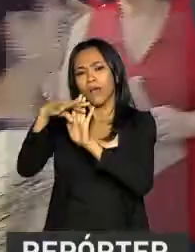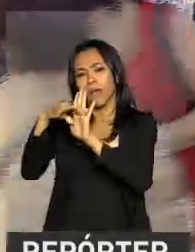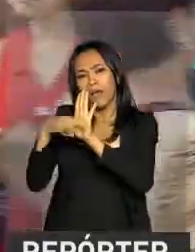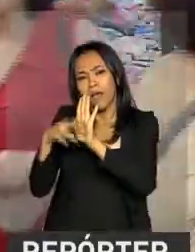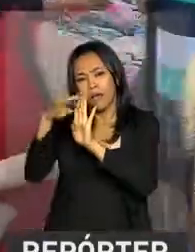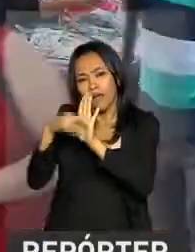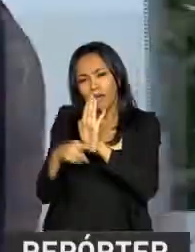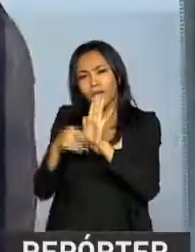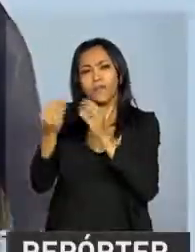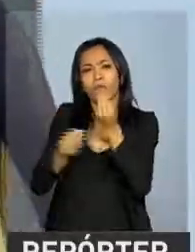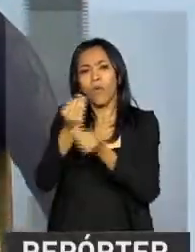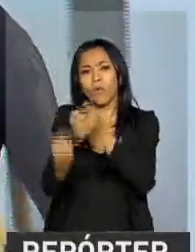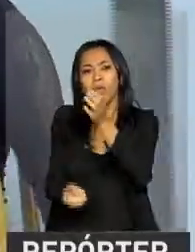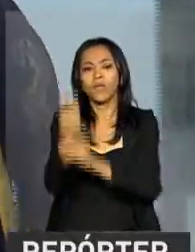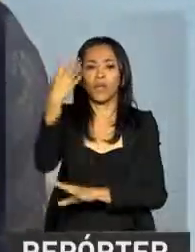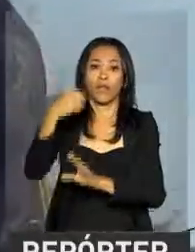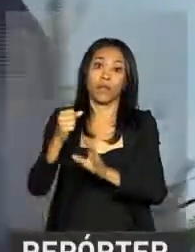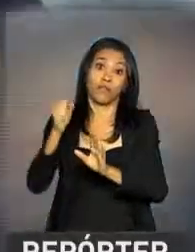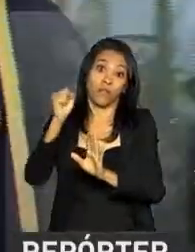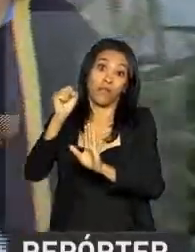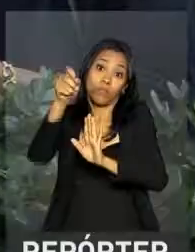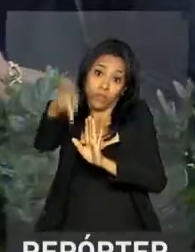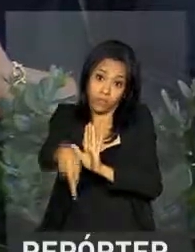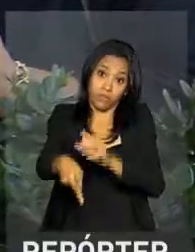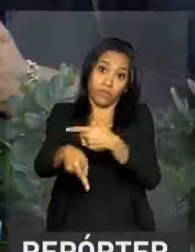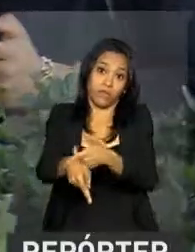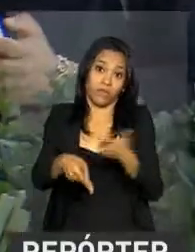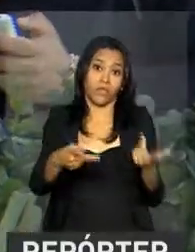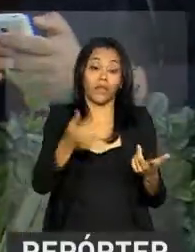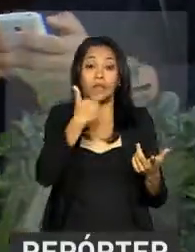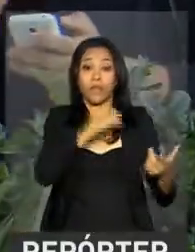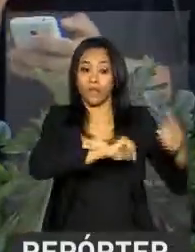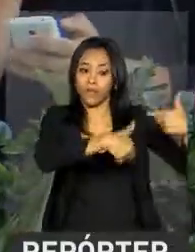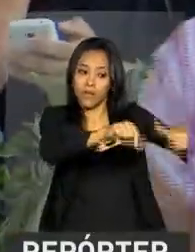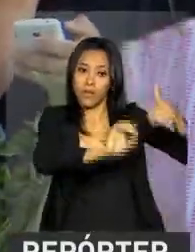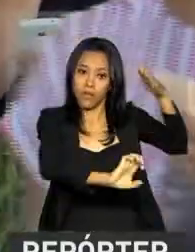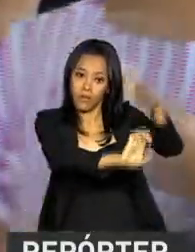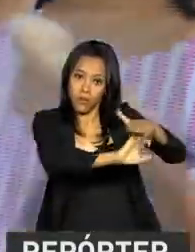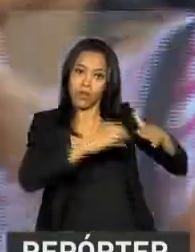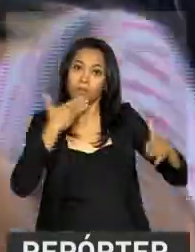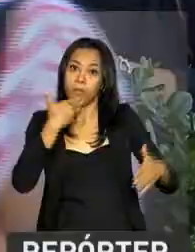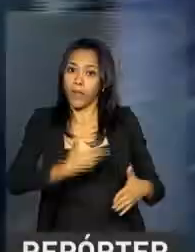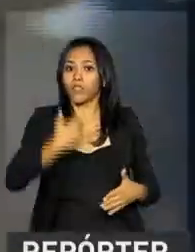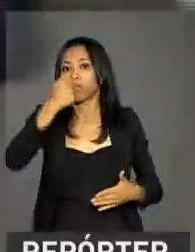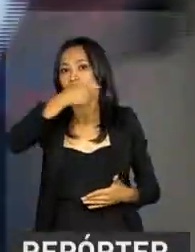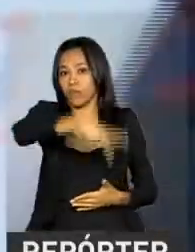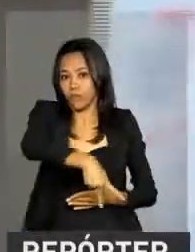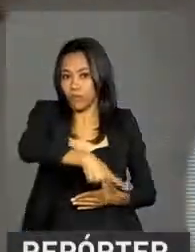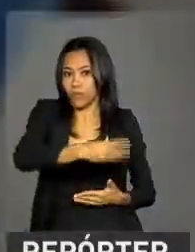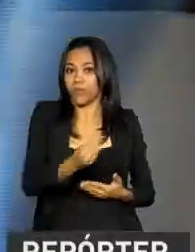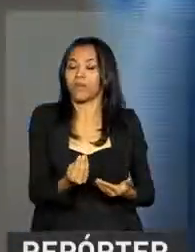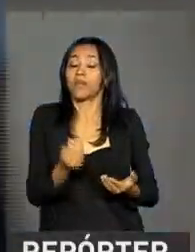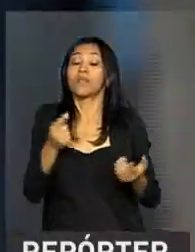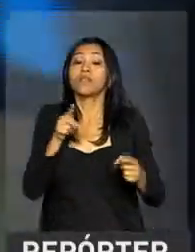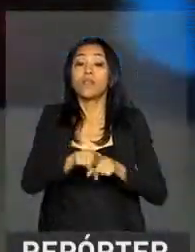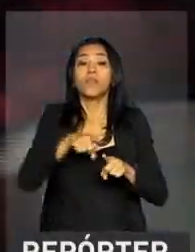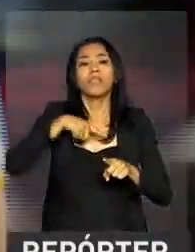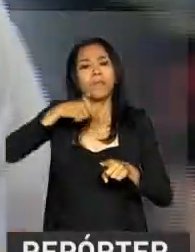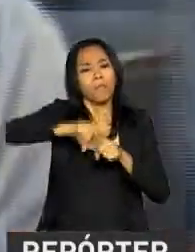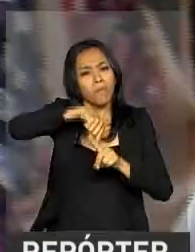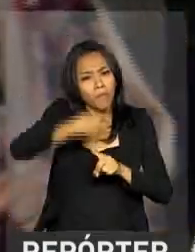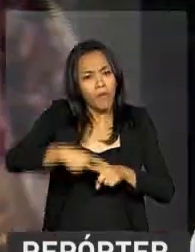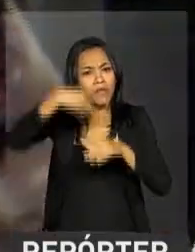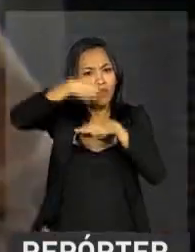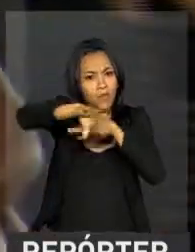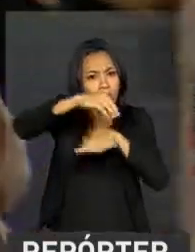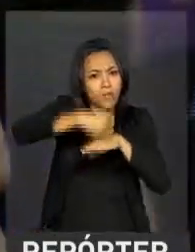previdenciário o cálculo usado na hora que o trabalhador da iniciativa privada perde a aposentadoria junto há dados que mostram o menor